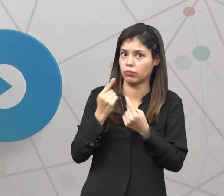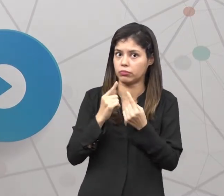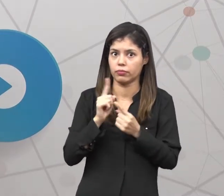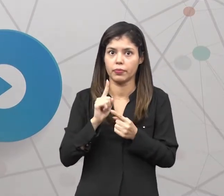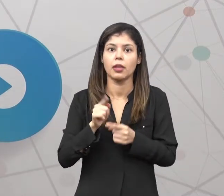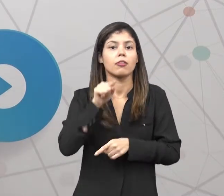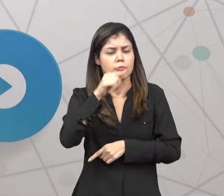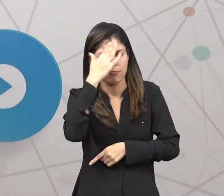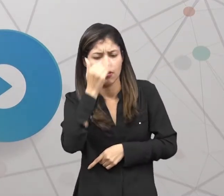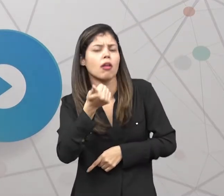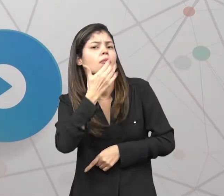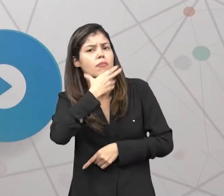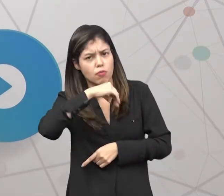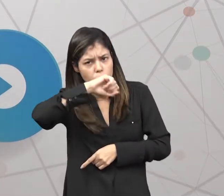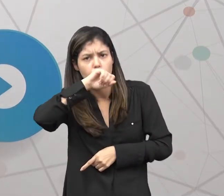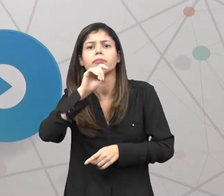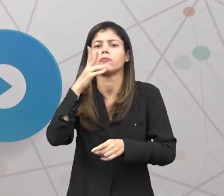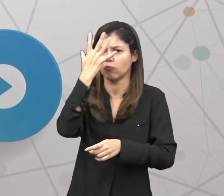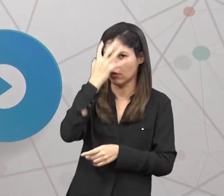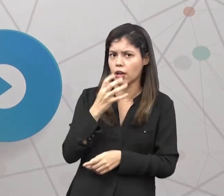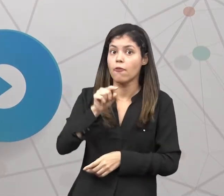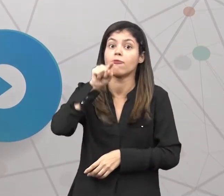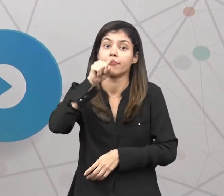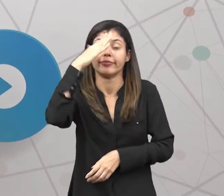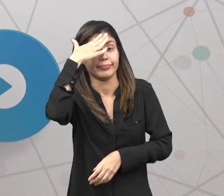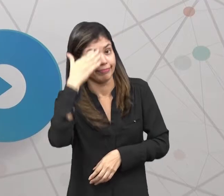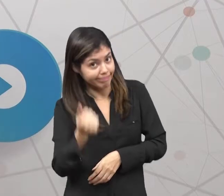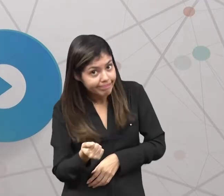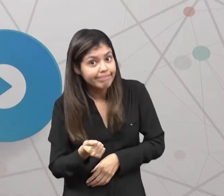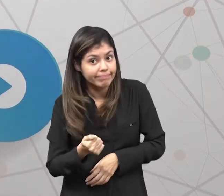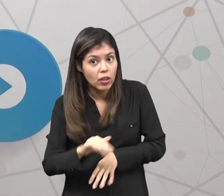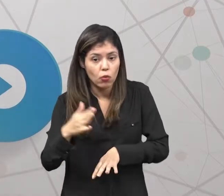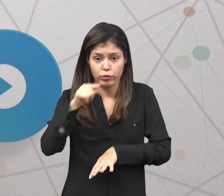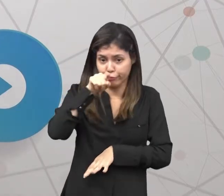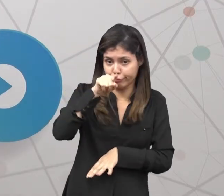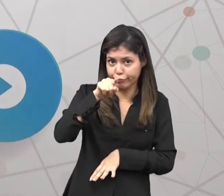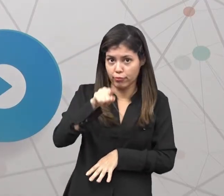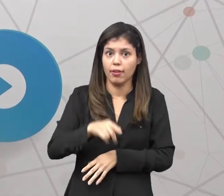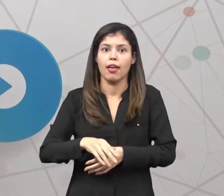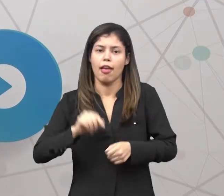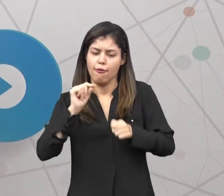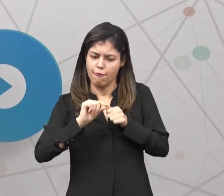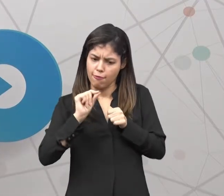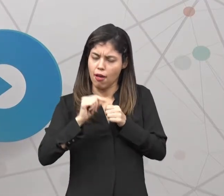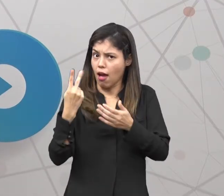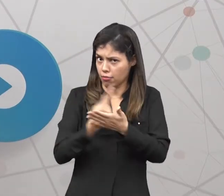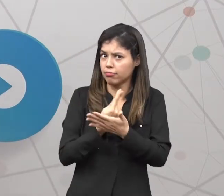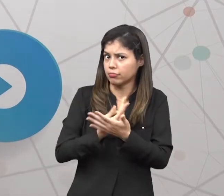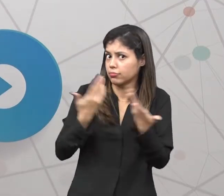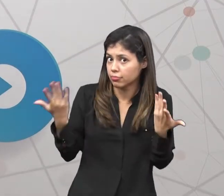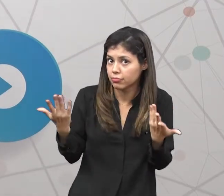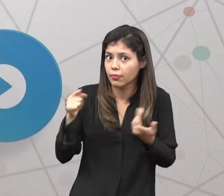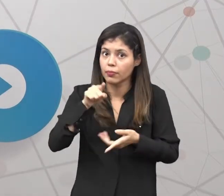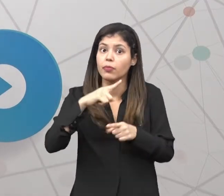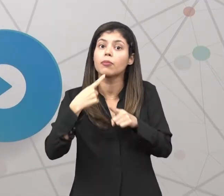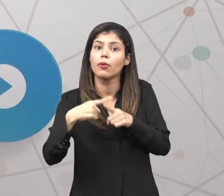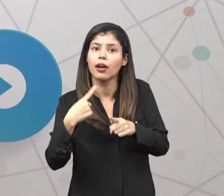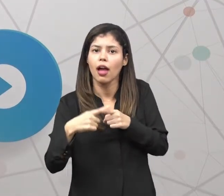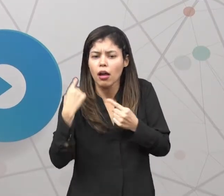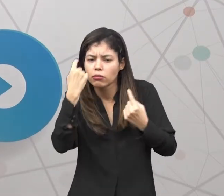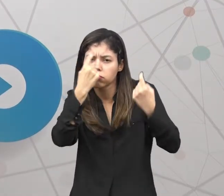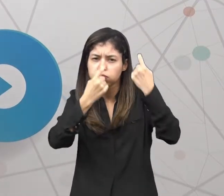quando seu pai está com raiva. Você sabe quando você, né? As pessoas sabem quando você fez alguma coisa que não era para fazer. Porque a